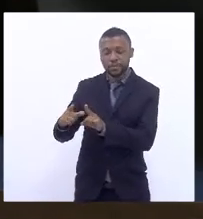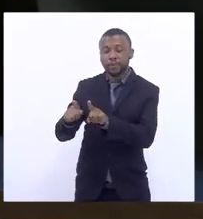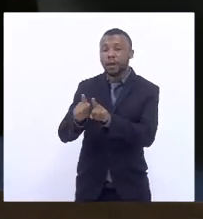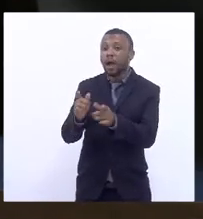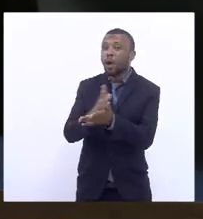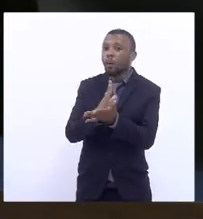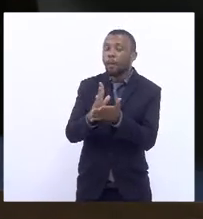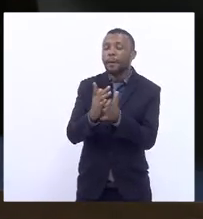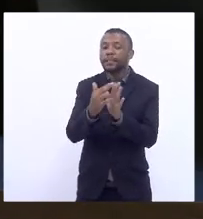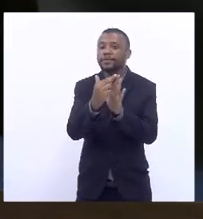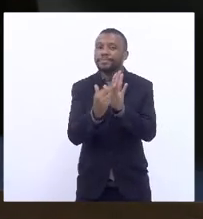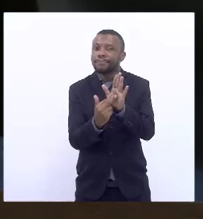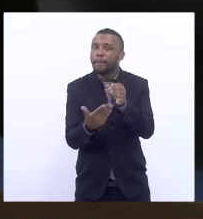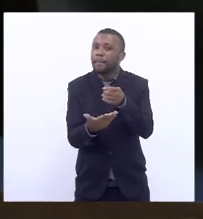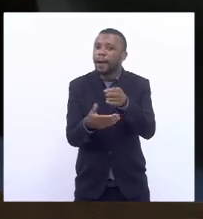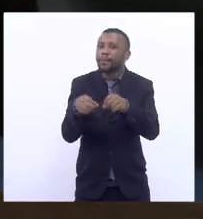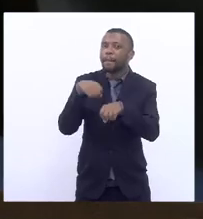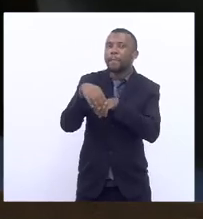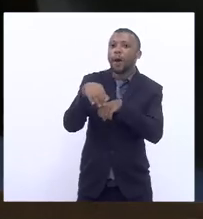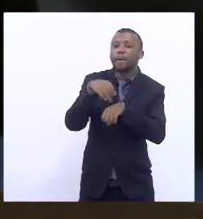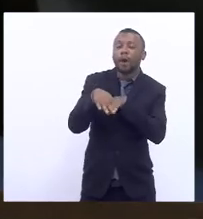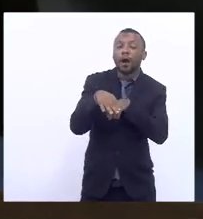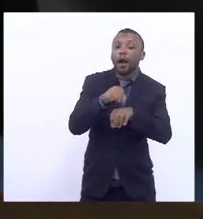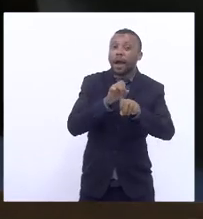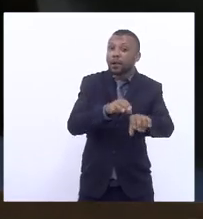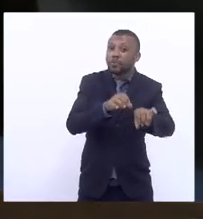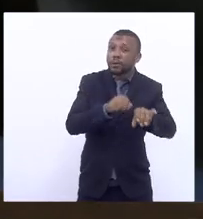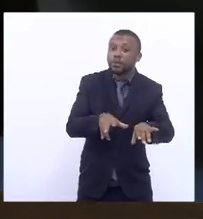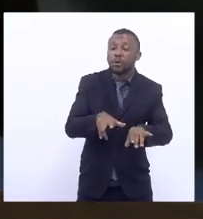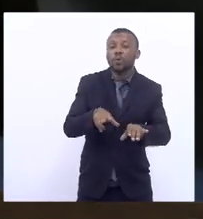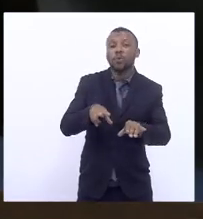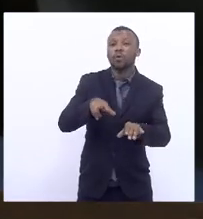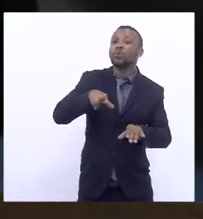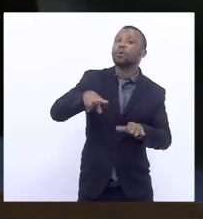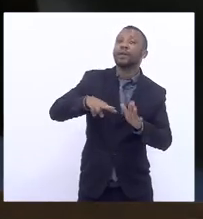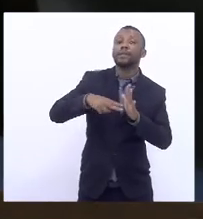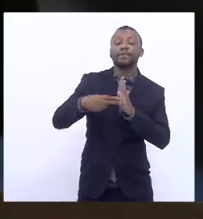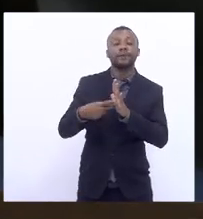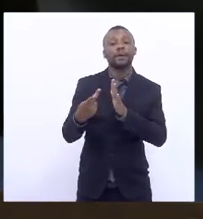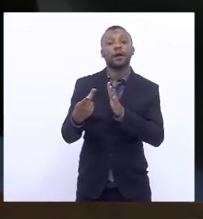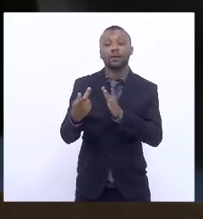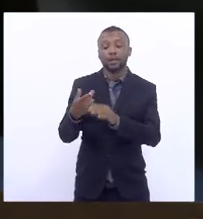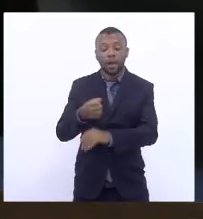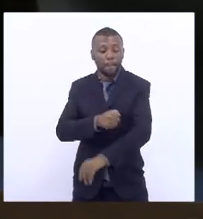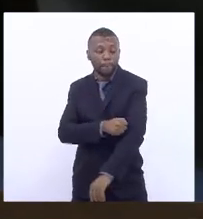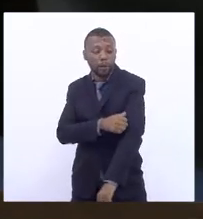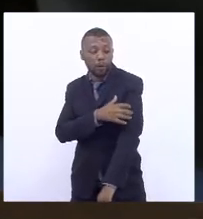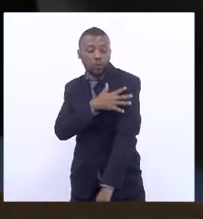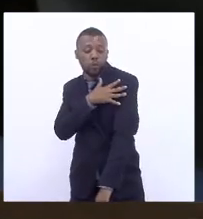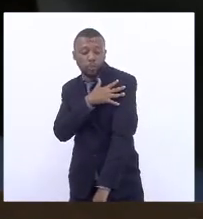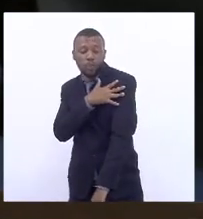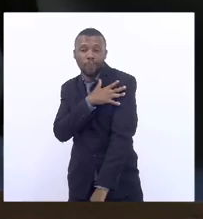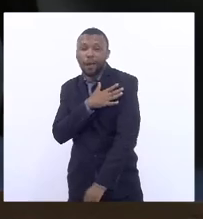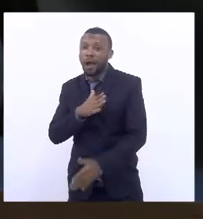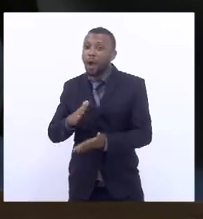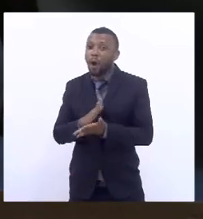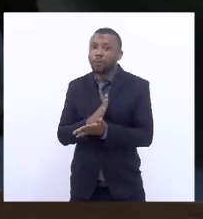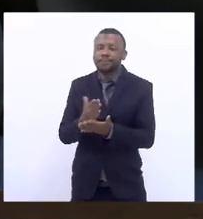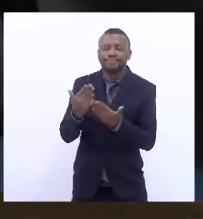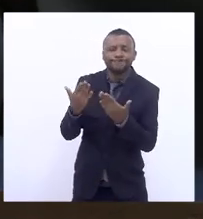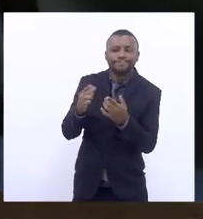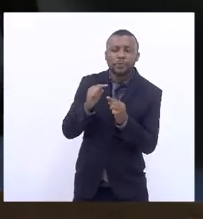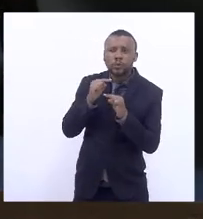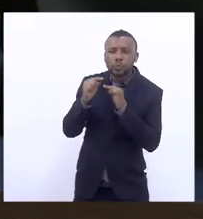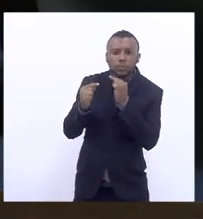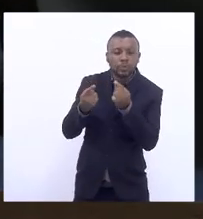A educação não se confunde com a escolarização, ainda que esse processo seja necessário. Alguns já questionam. Ivan Illich, que